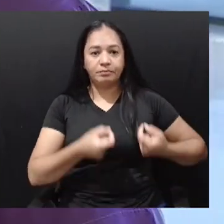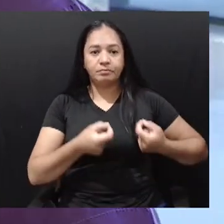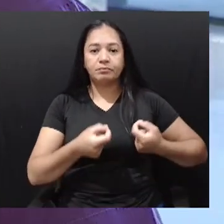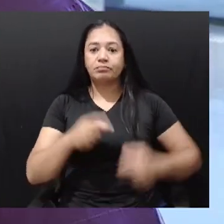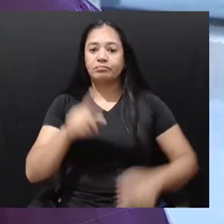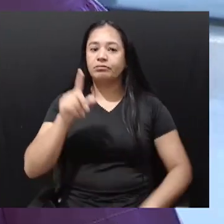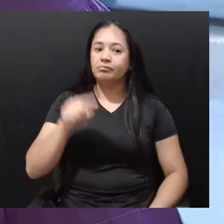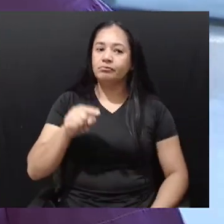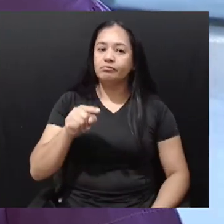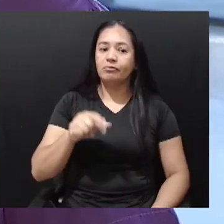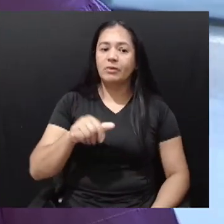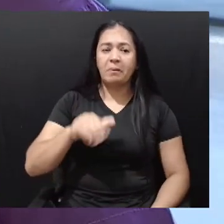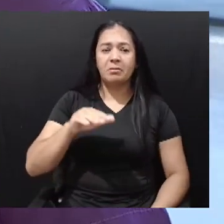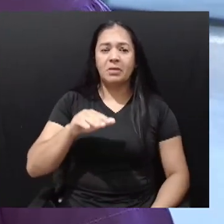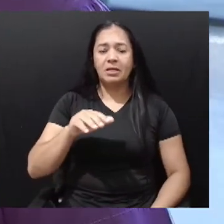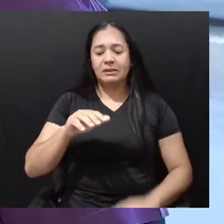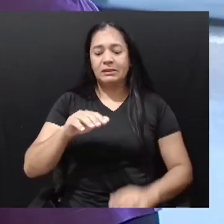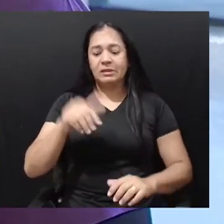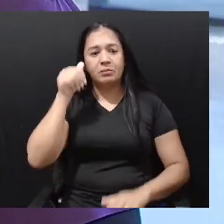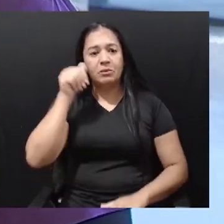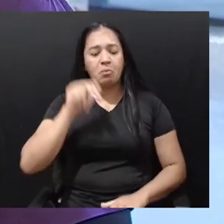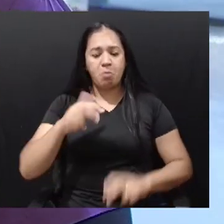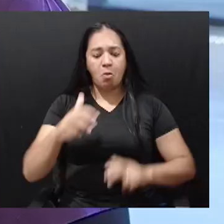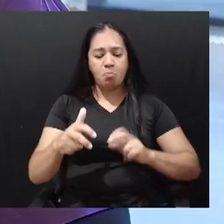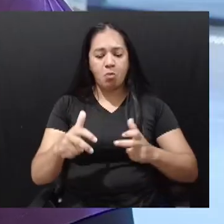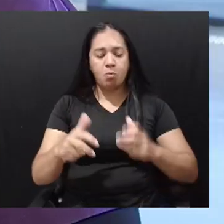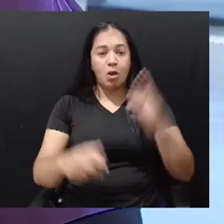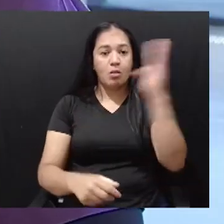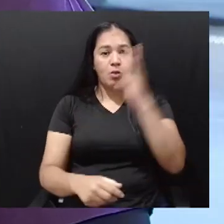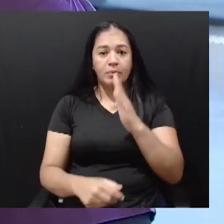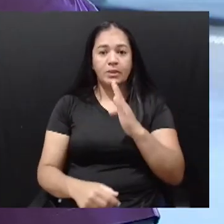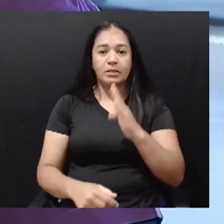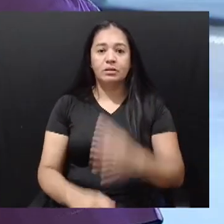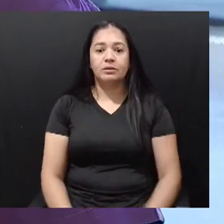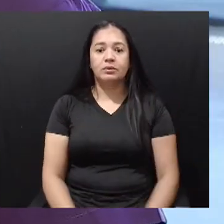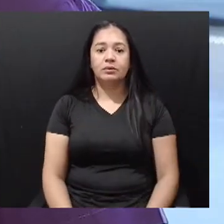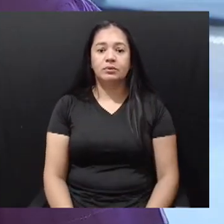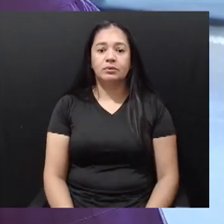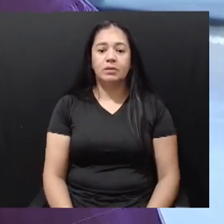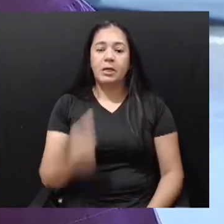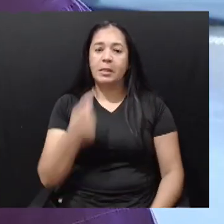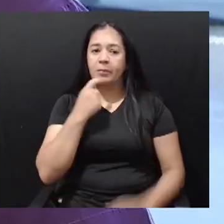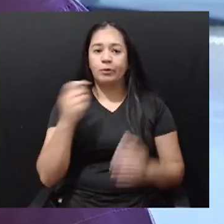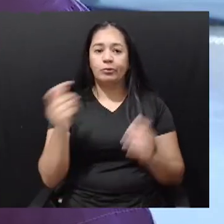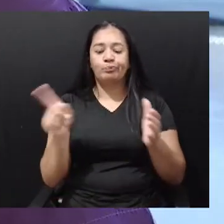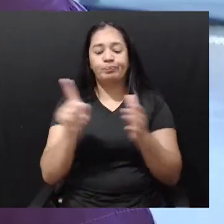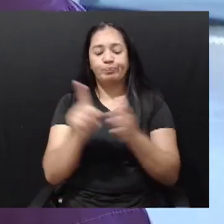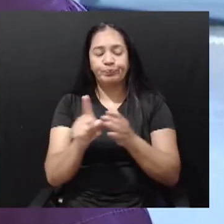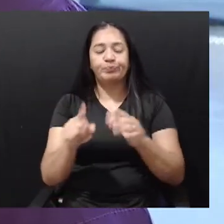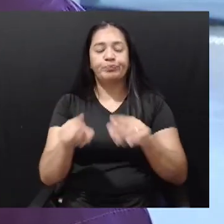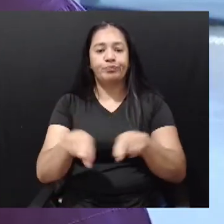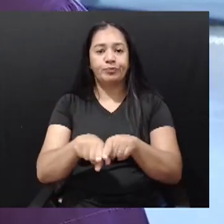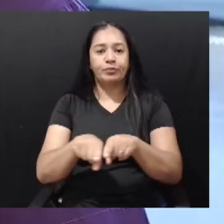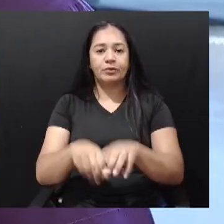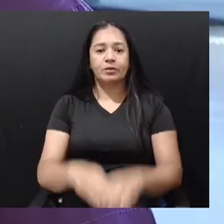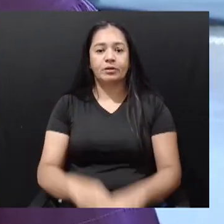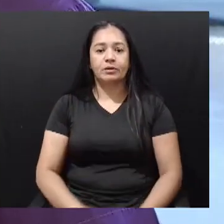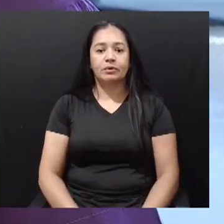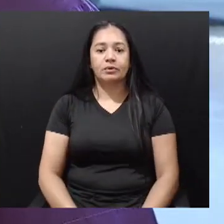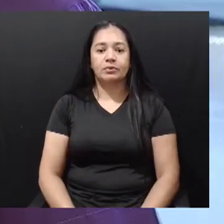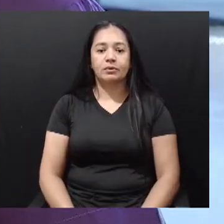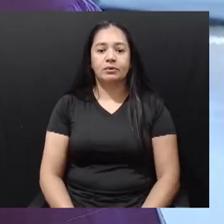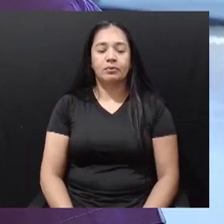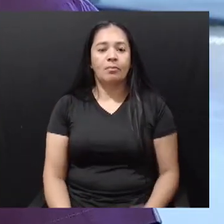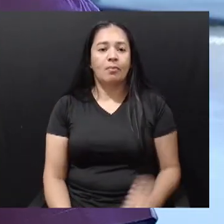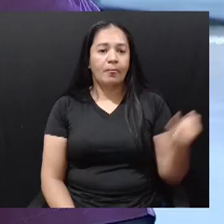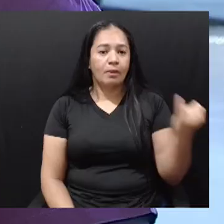mata mulheres em todo o Brasil. Campinas não está fora disso. A importância é de que quanto